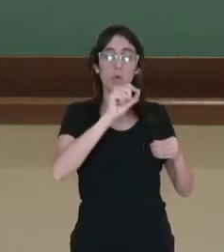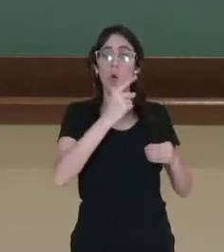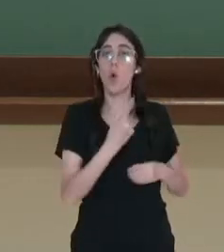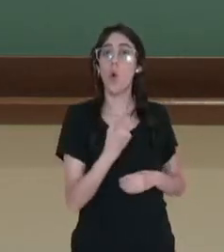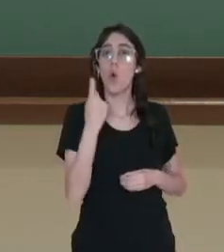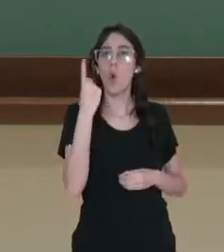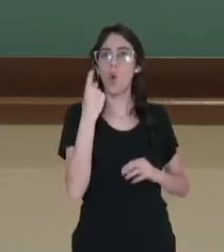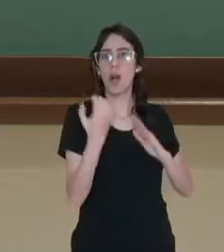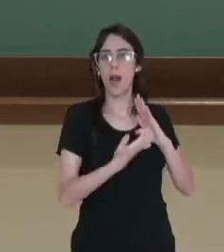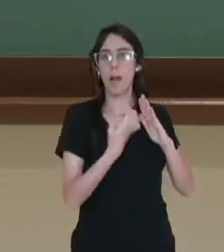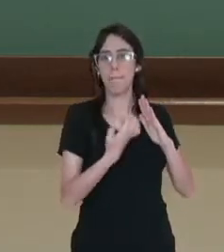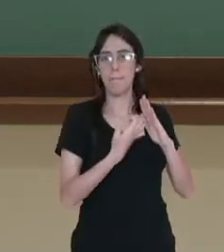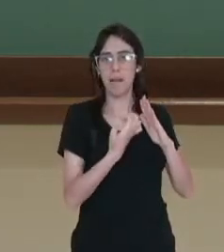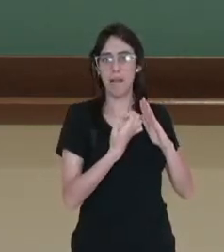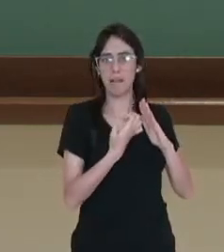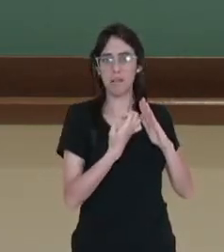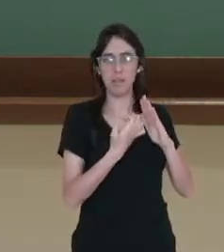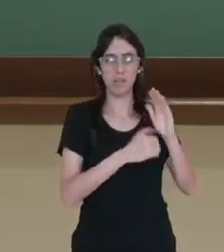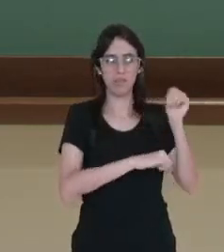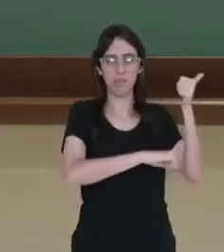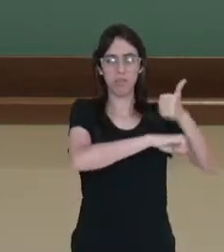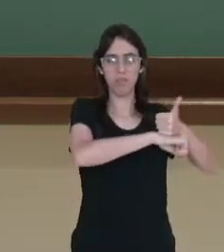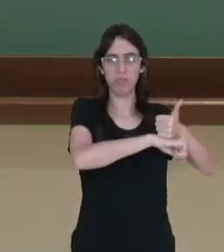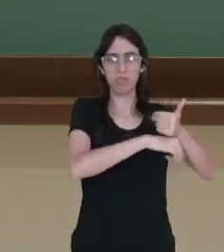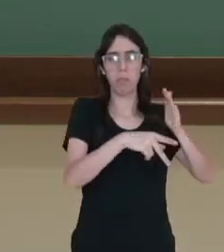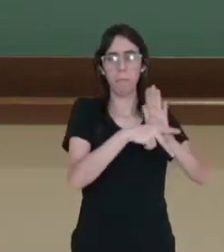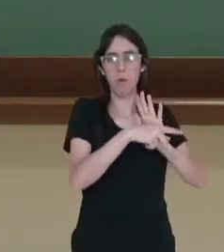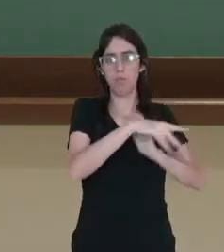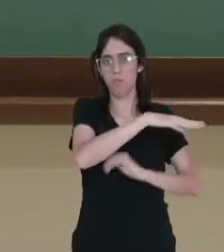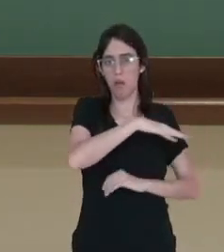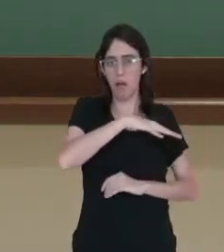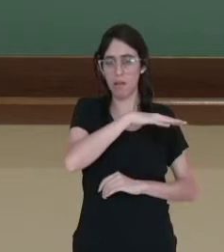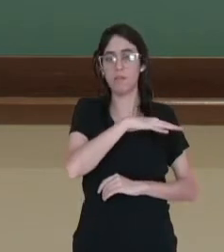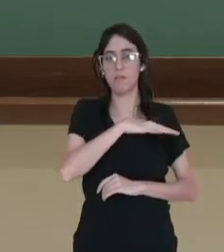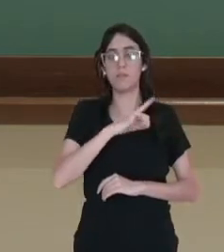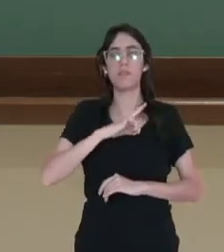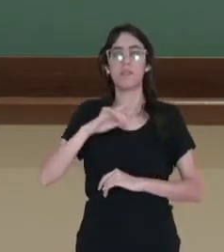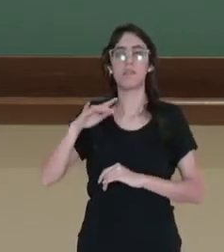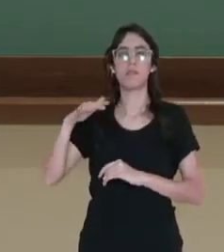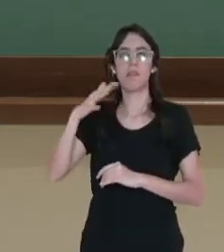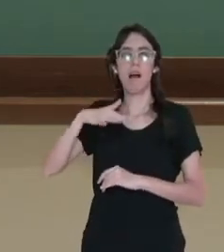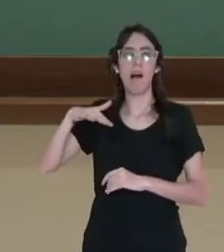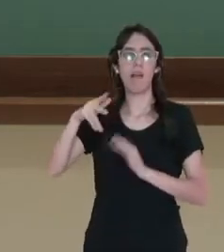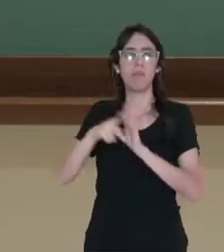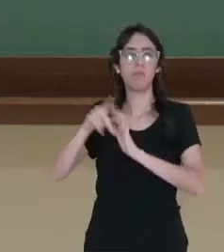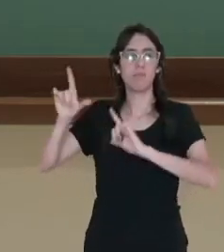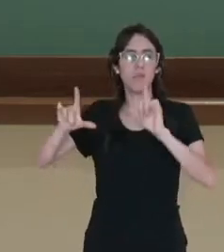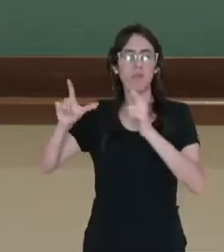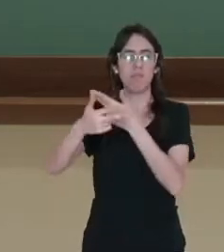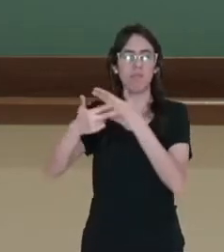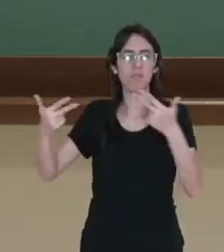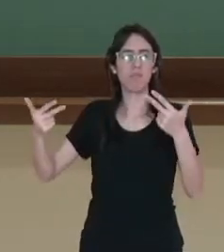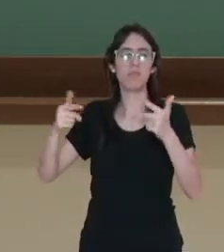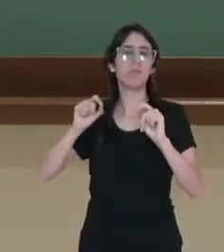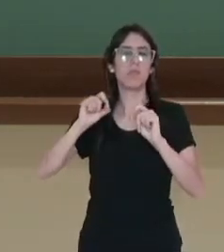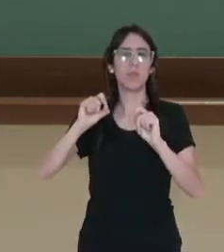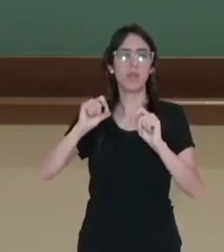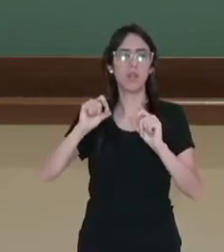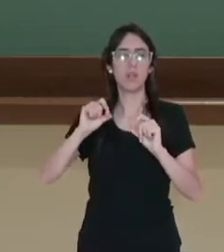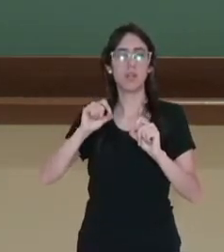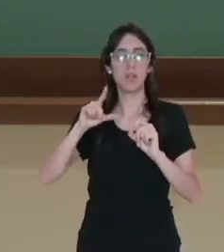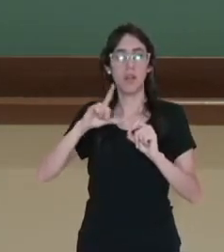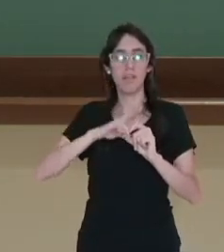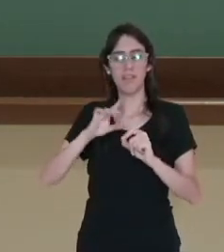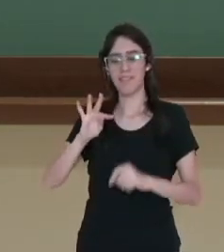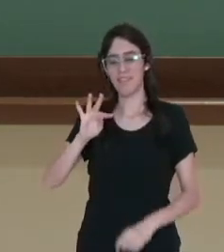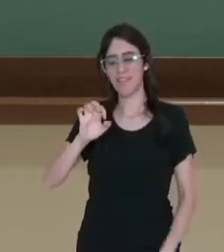no caso a Petrobras, agisse no campo do petróleo. No campo das telecomunicações, quebrou o monopólio. Não apenas a